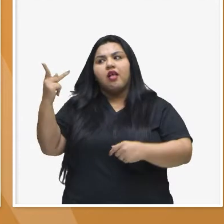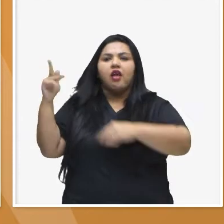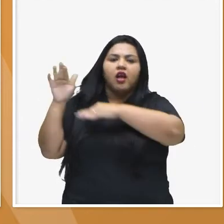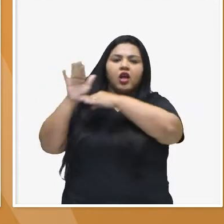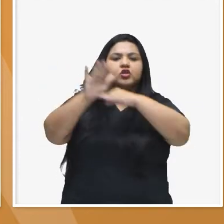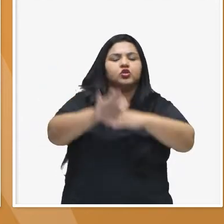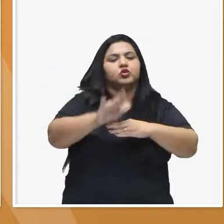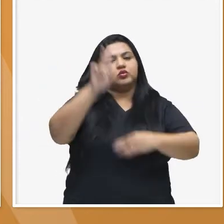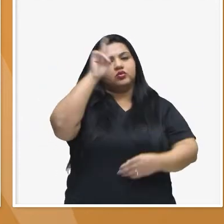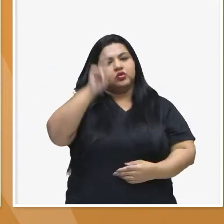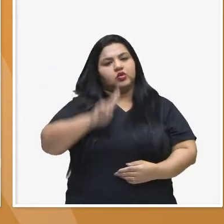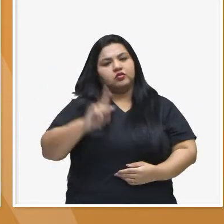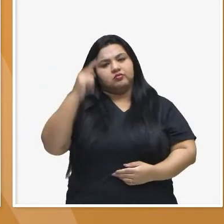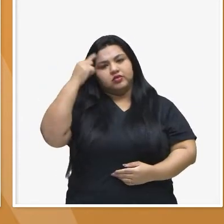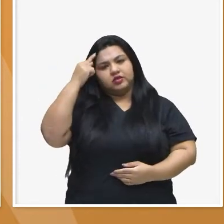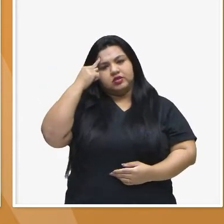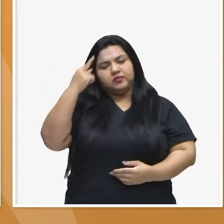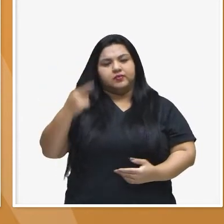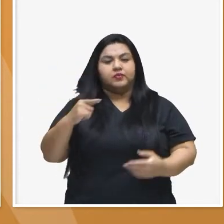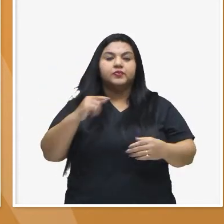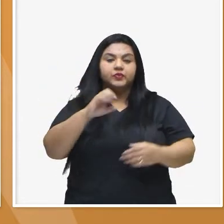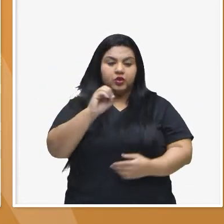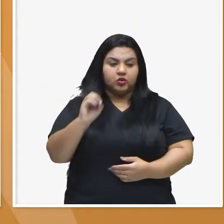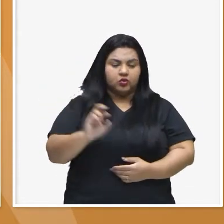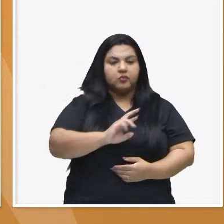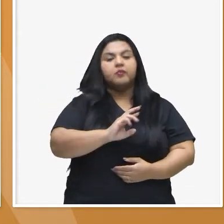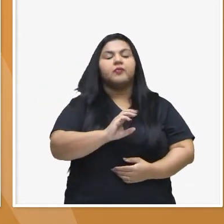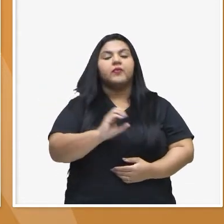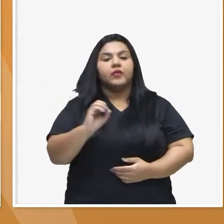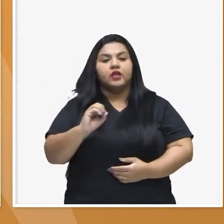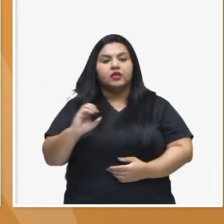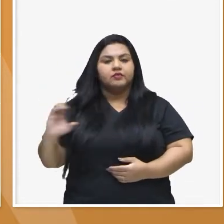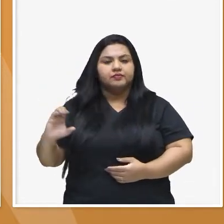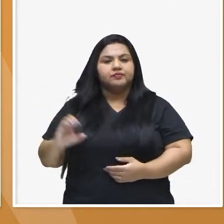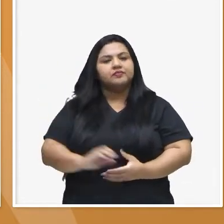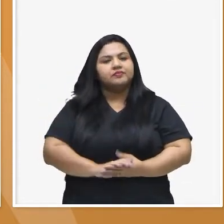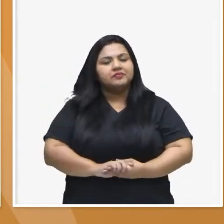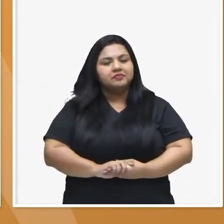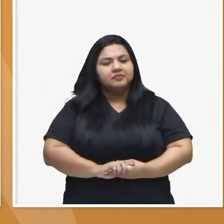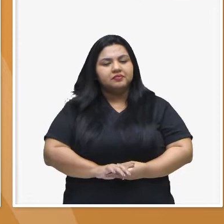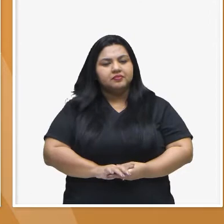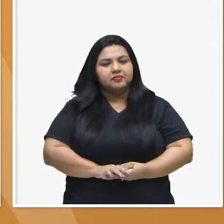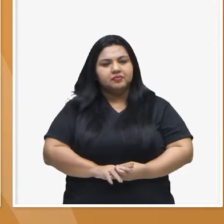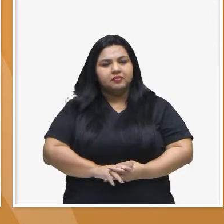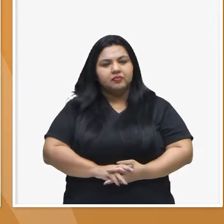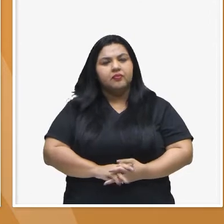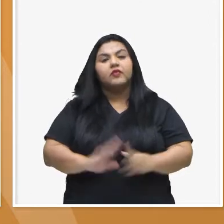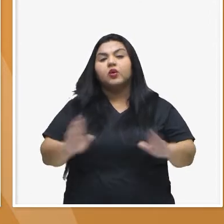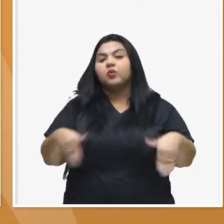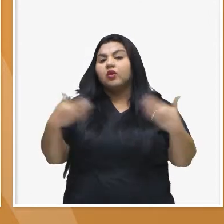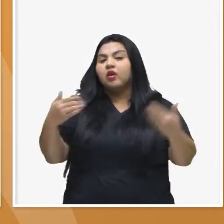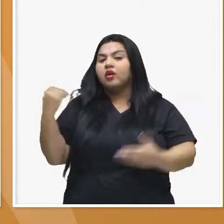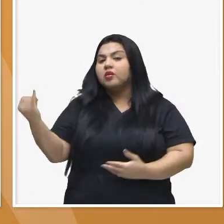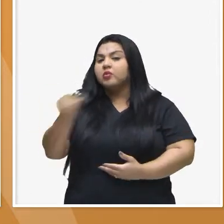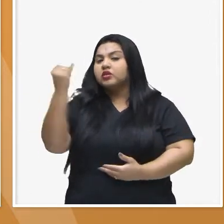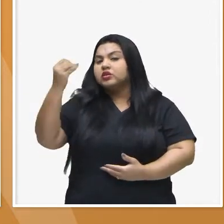história do pensamento ocidental, tá bom? Qual a importância do conhecimento?